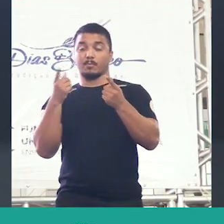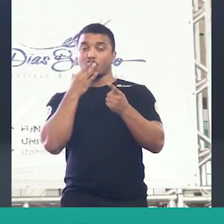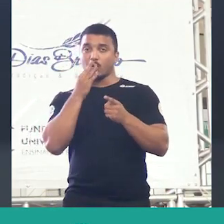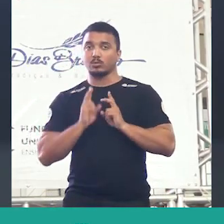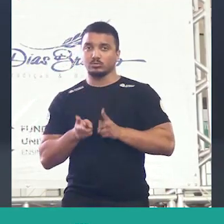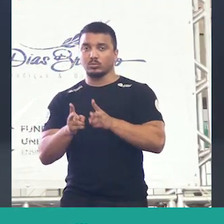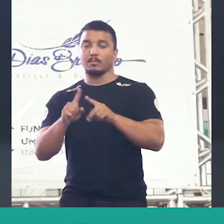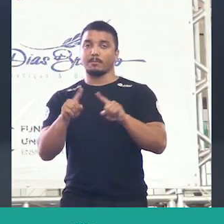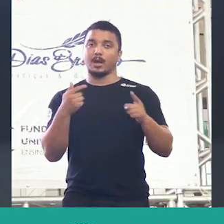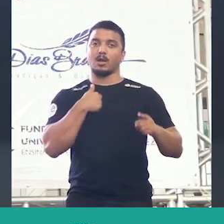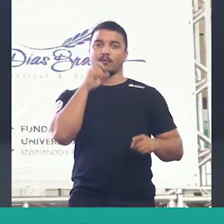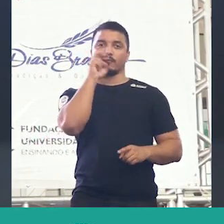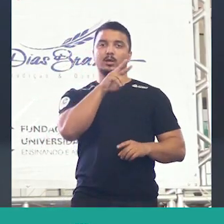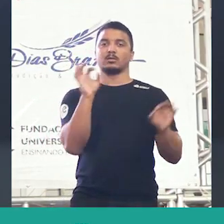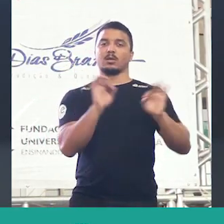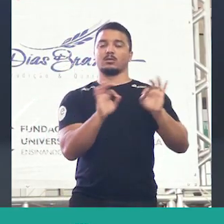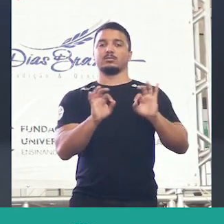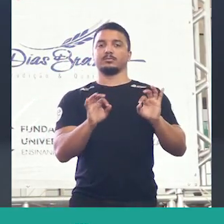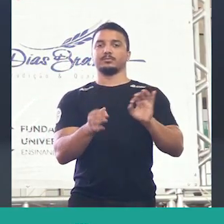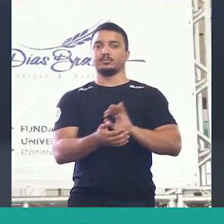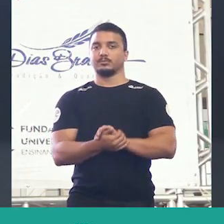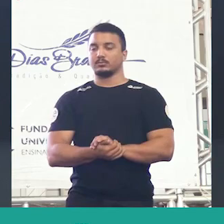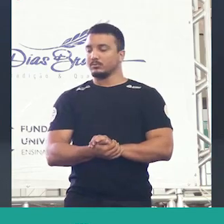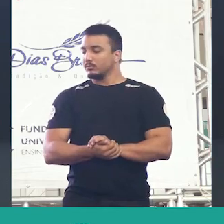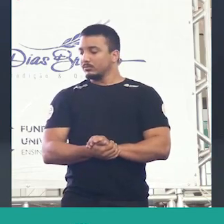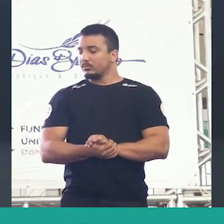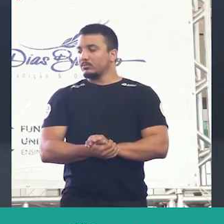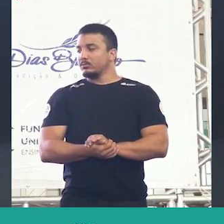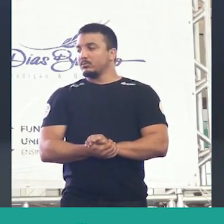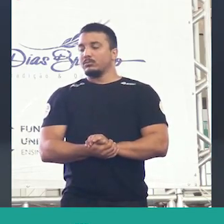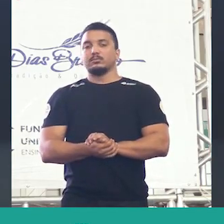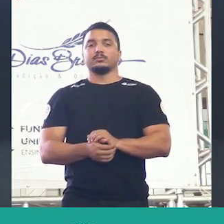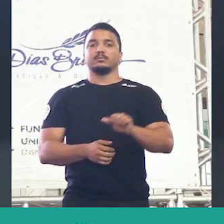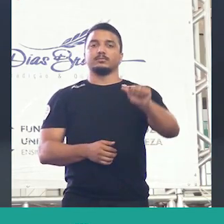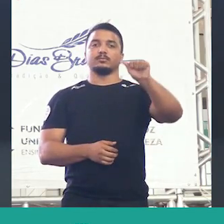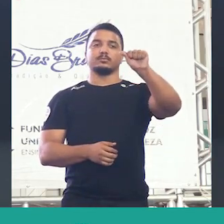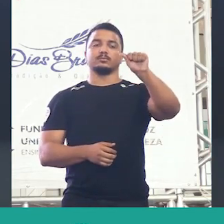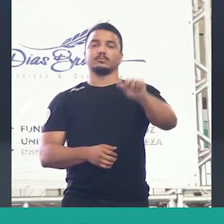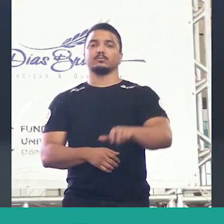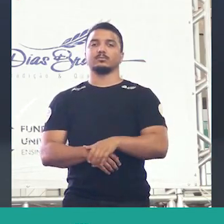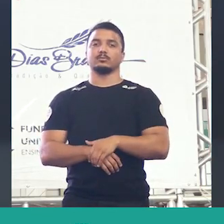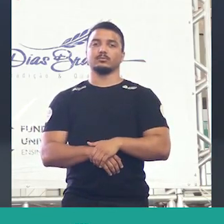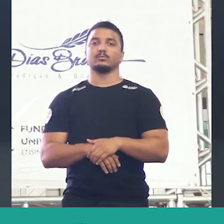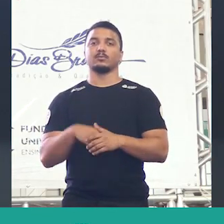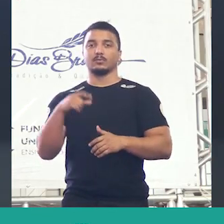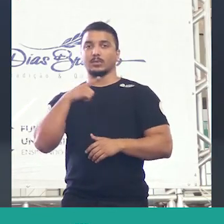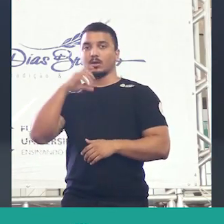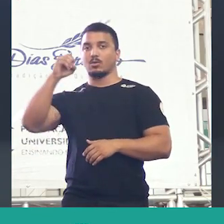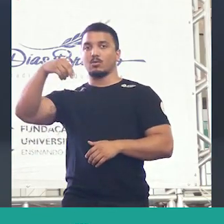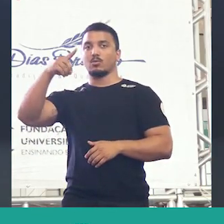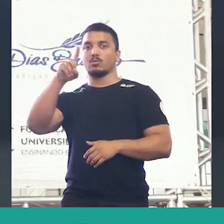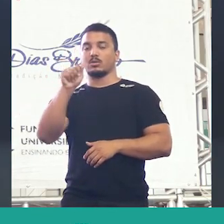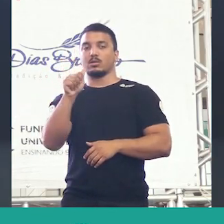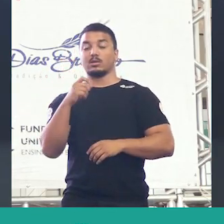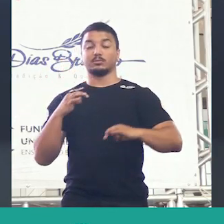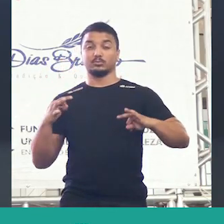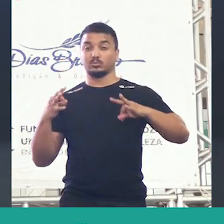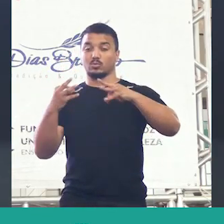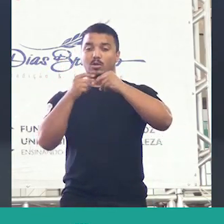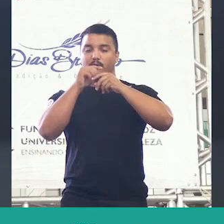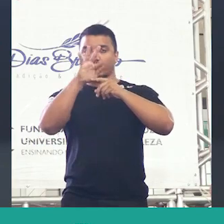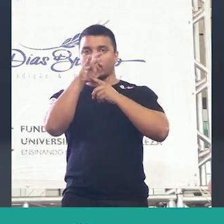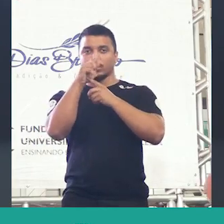daquele espectro que a gente comentou. Então vamos lá. A. gera ondas de todas as